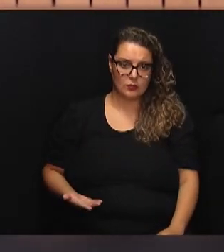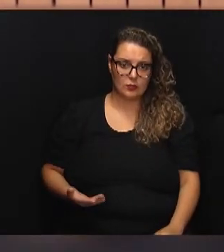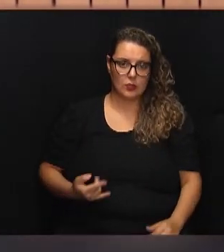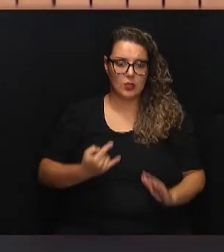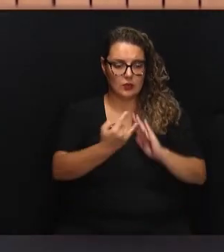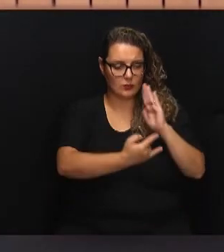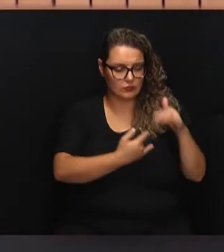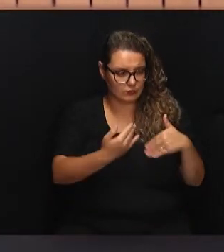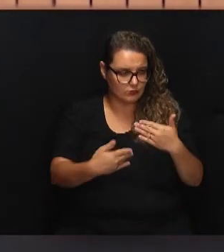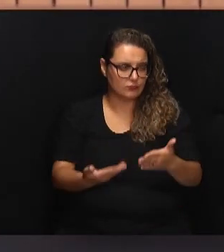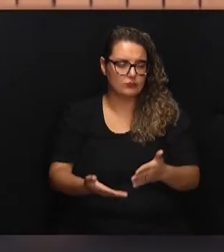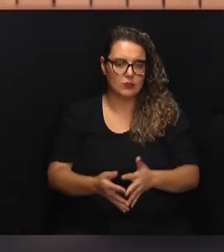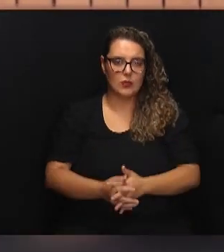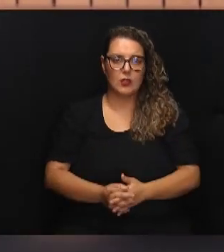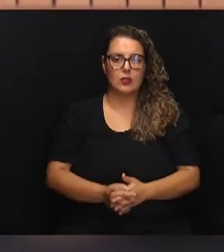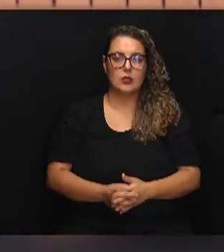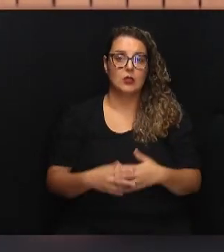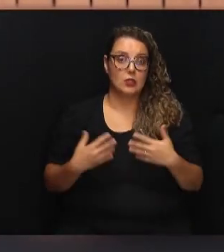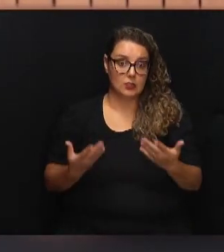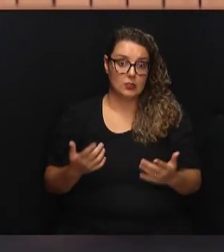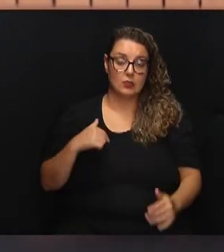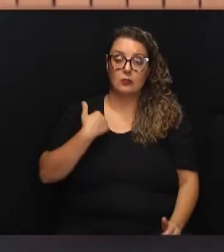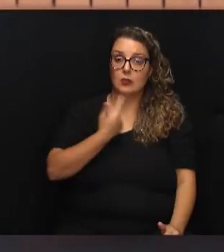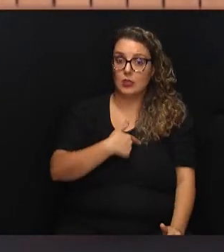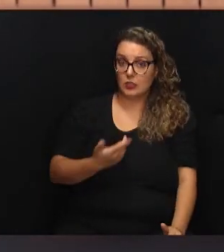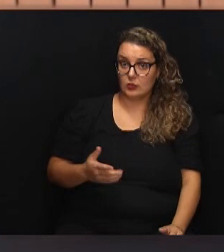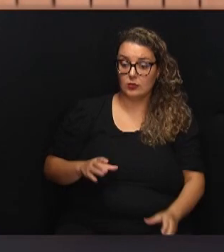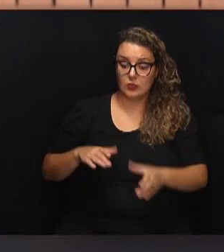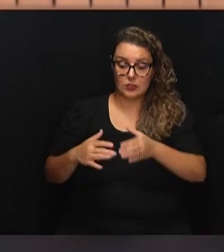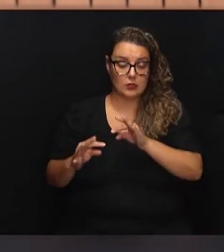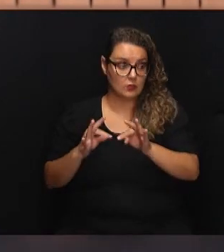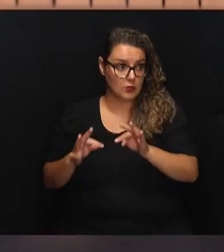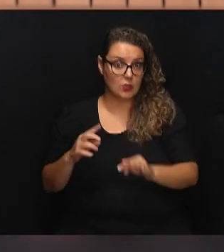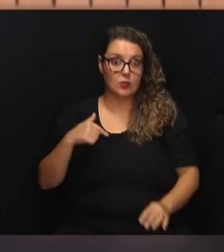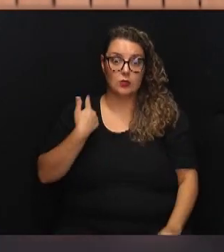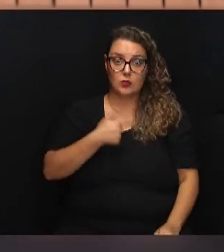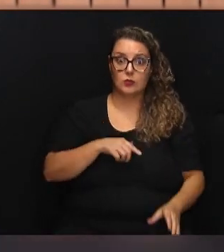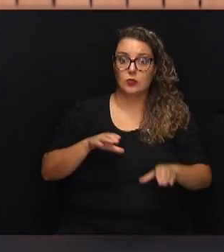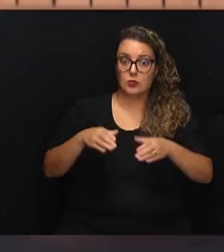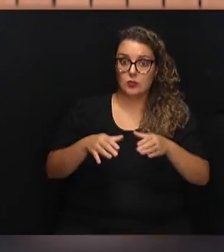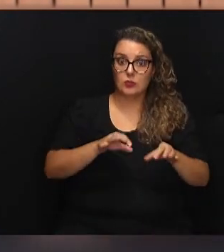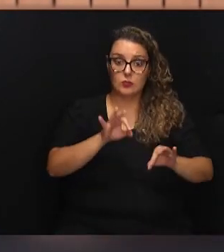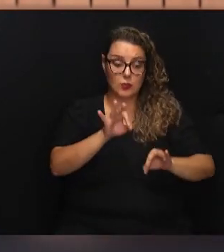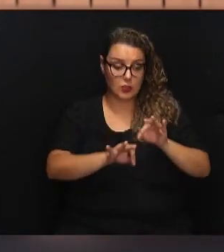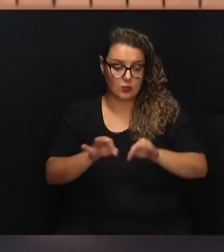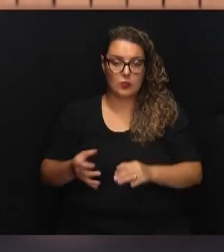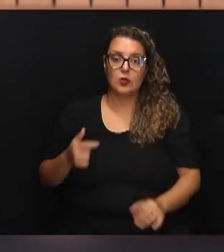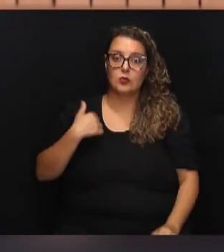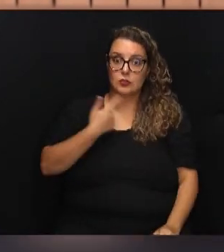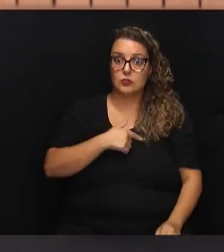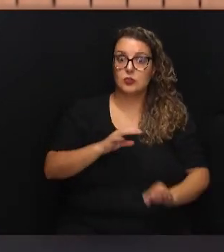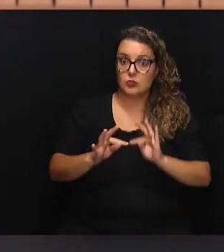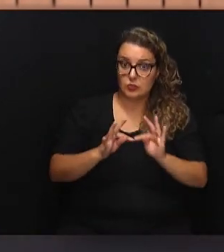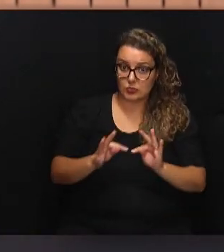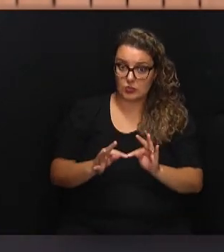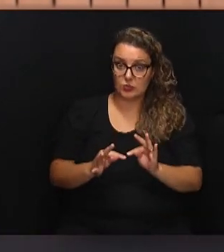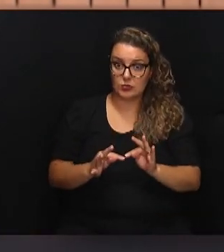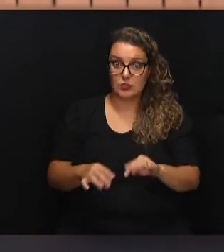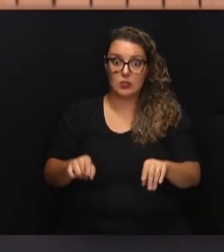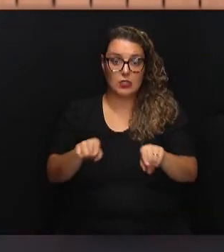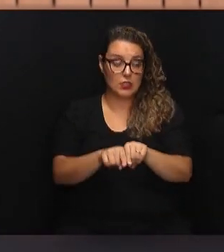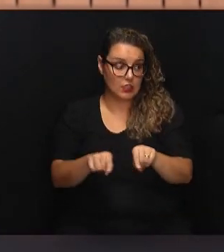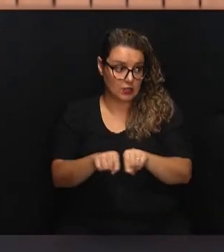burocrático, né? Então, tanto a nossa equipe técnica, o nosso corpo jurídico, quanto os nossos técnicos e